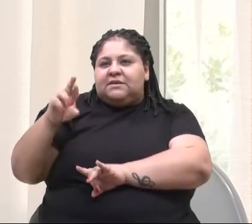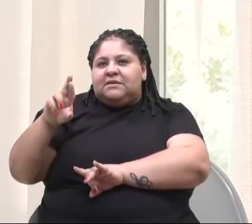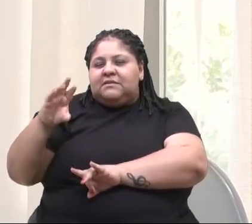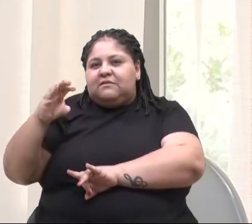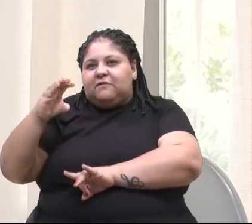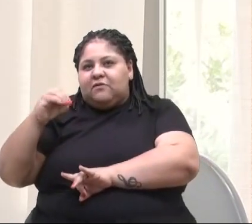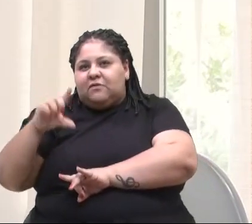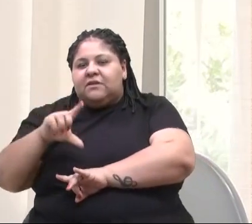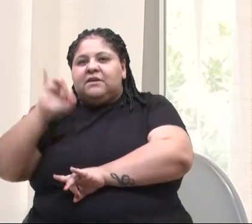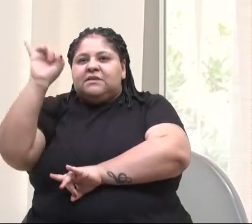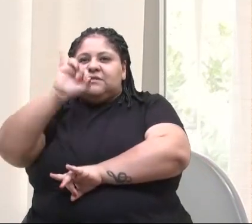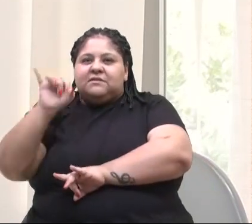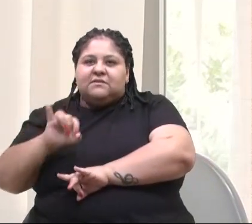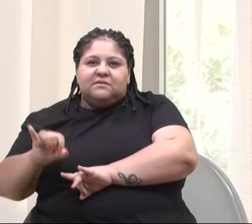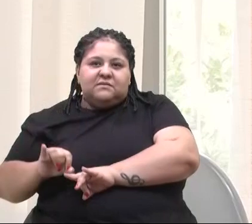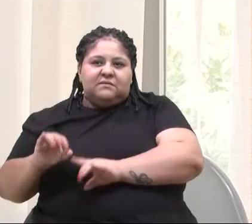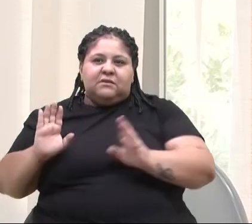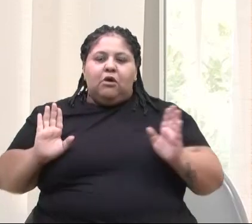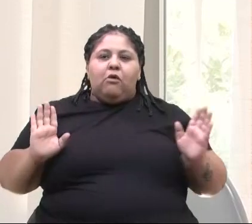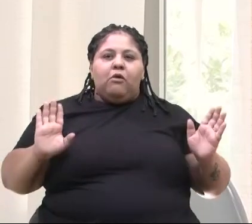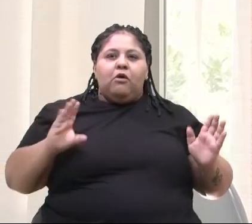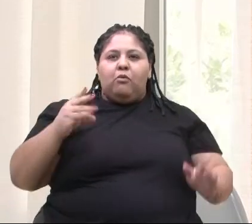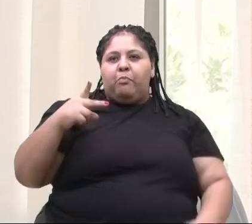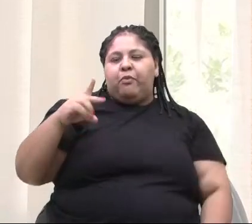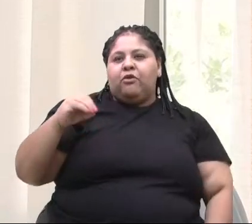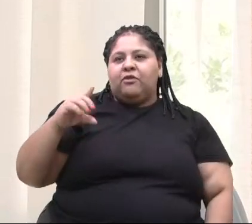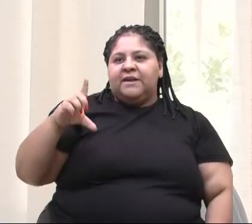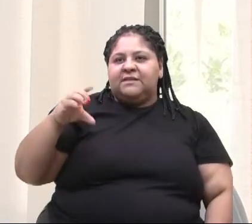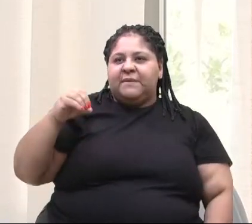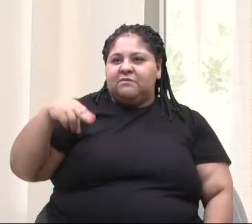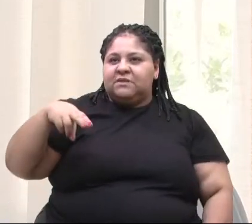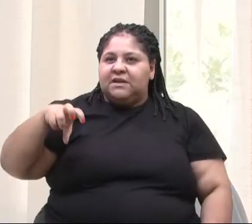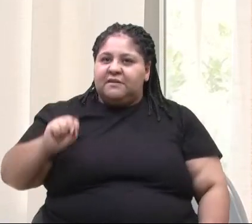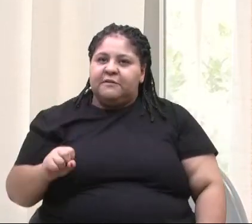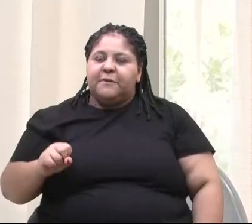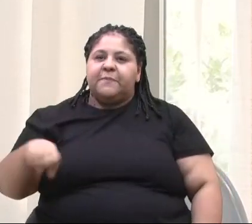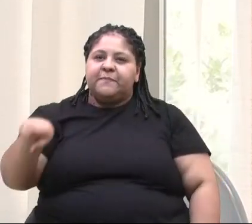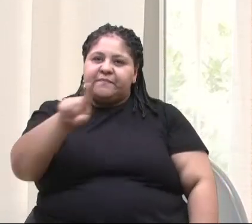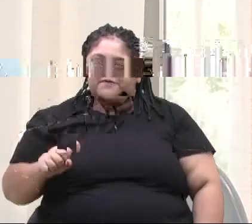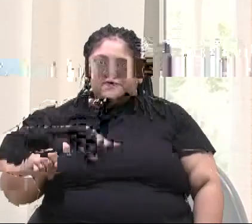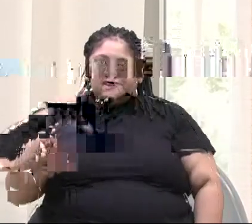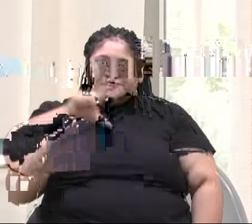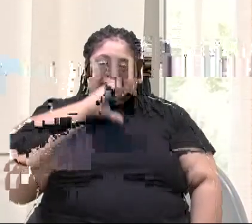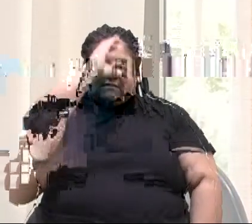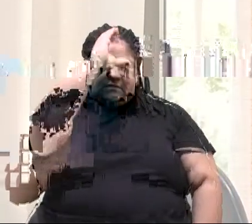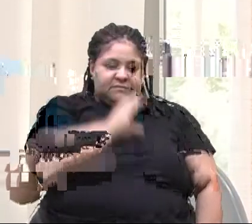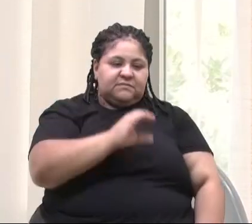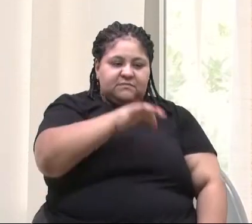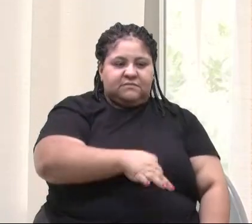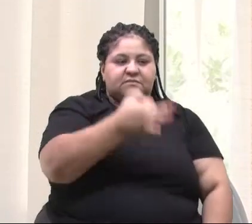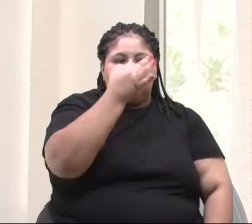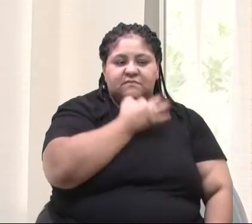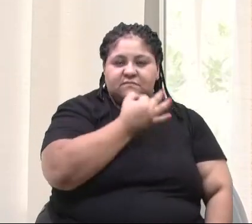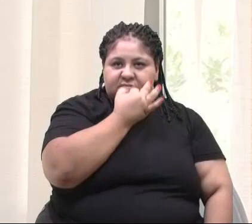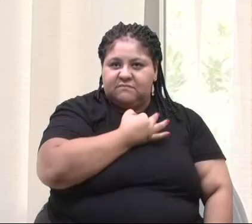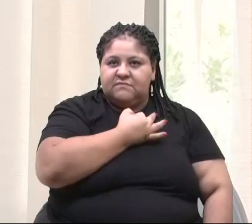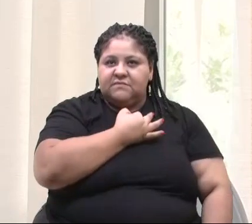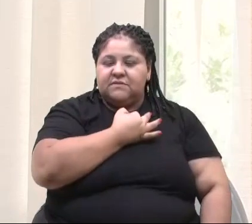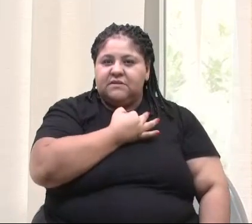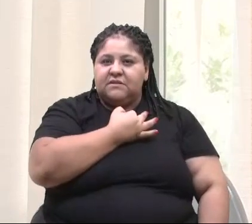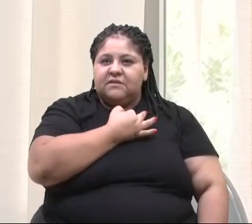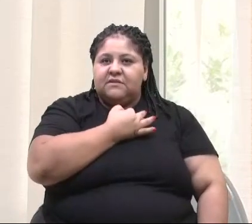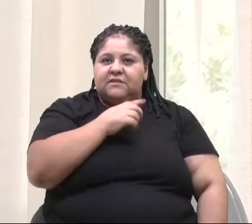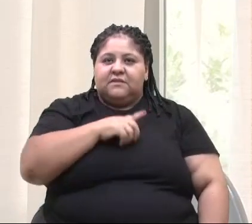vários grupos folclóricos de todas as raças, enfim, porque assim teve aqui o título de cidadão caxiense de uma figura